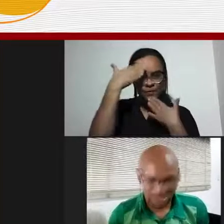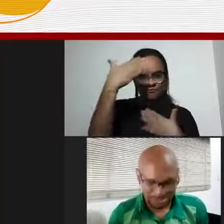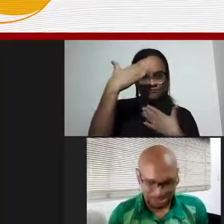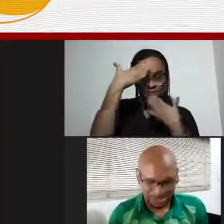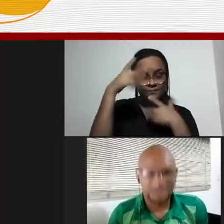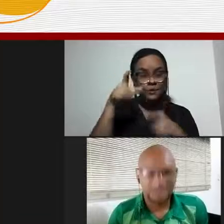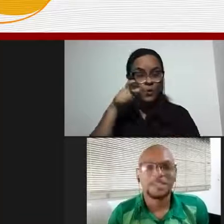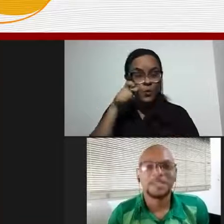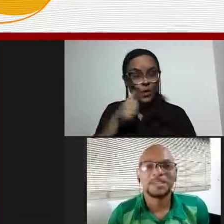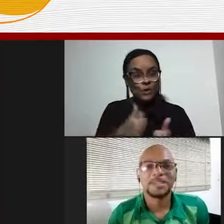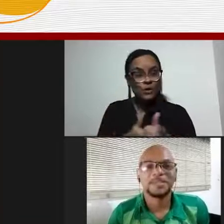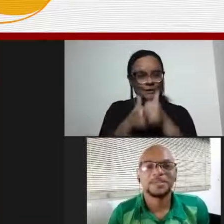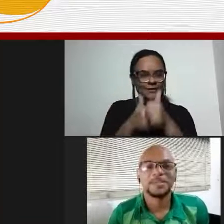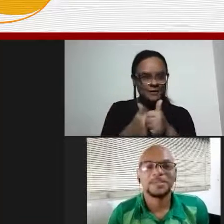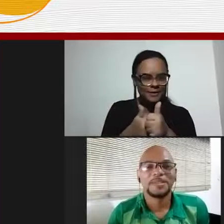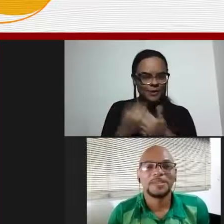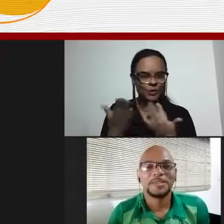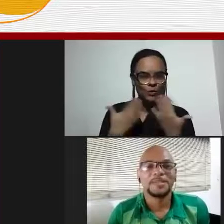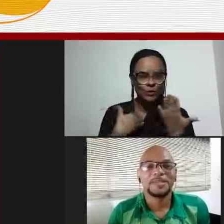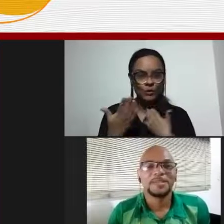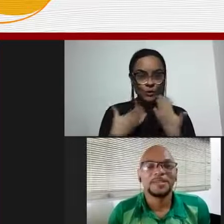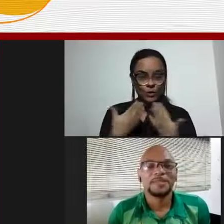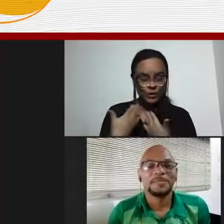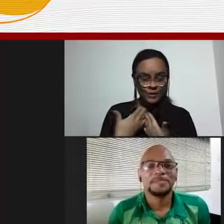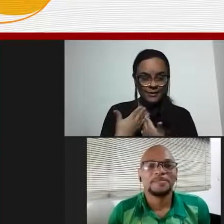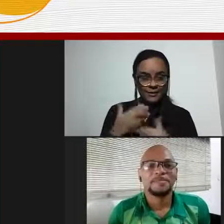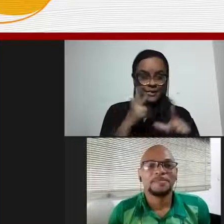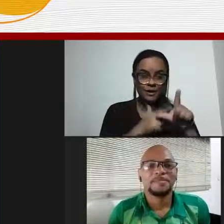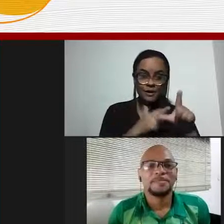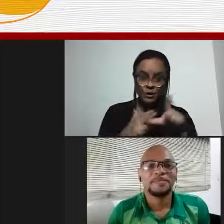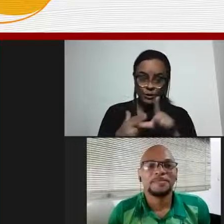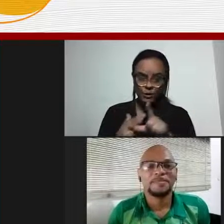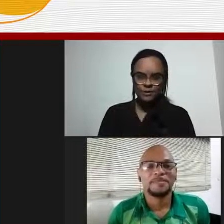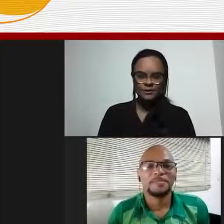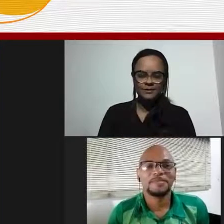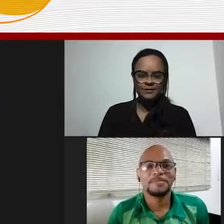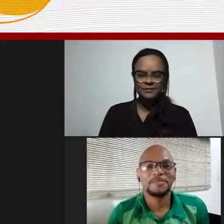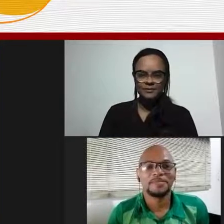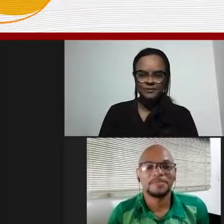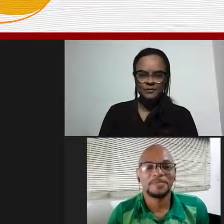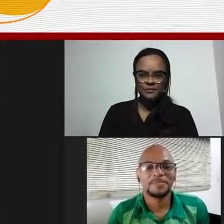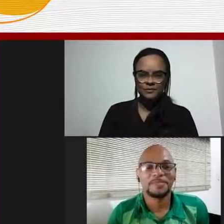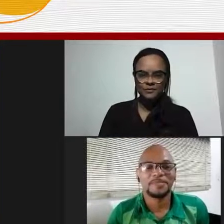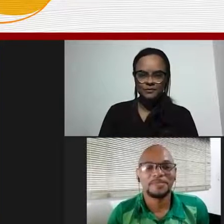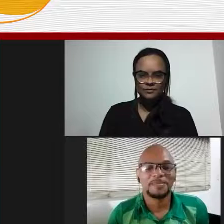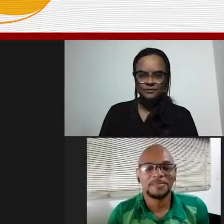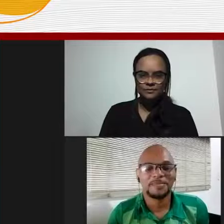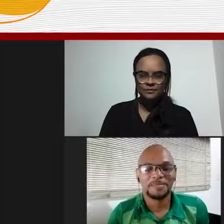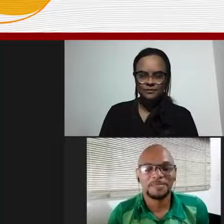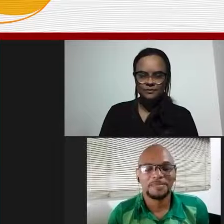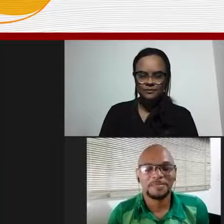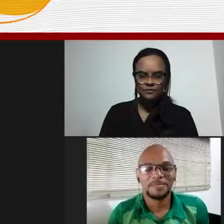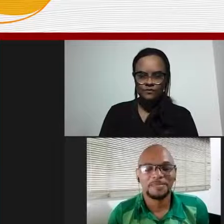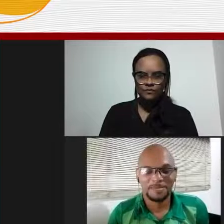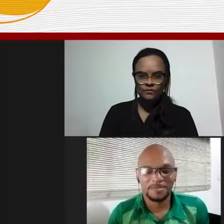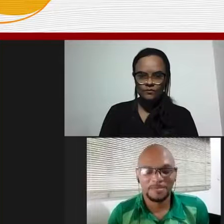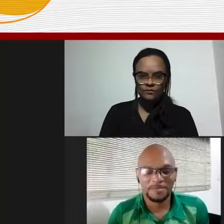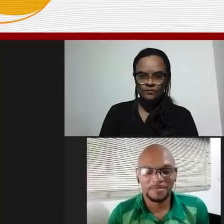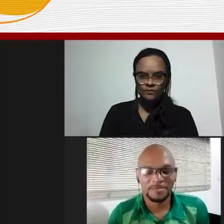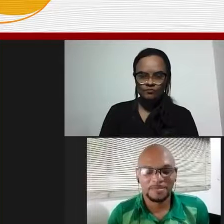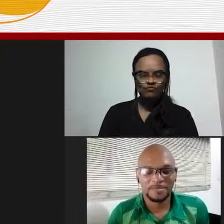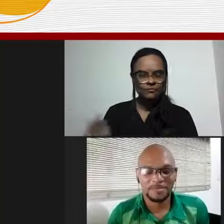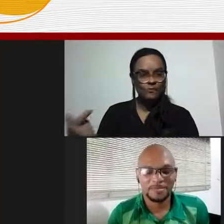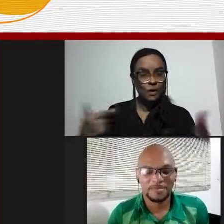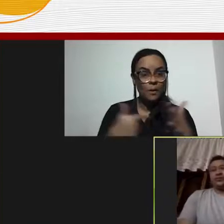nos acompanhando aqui nesse bate-papo, nessa live, fazendo parte, né, desse momento e fazendo essa pergunta